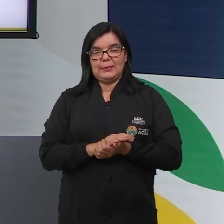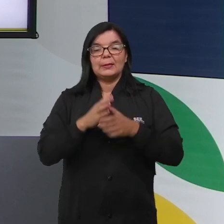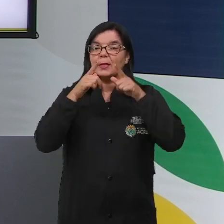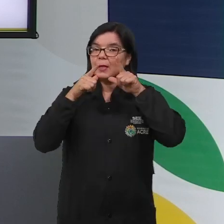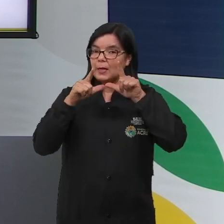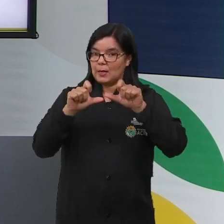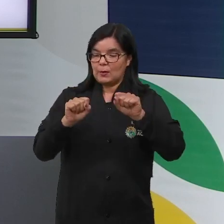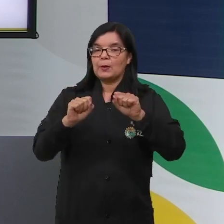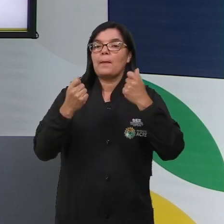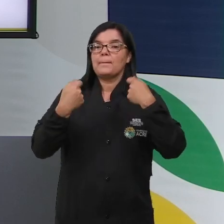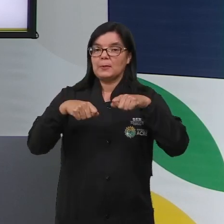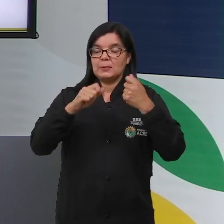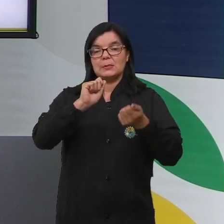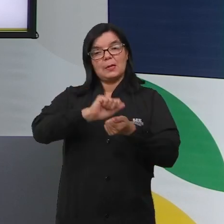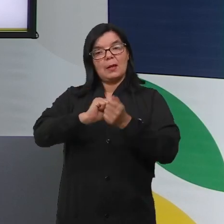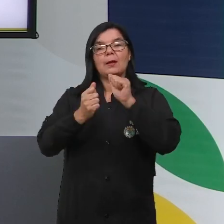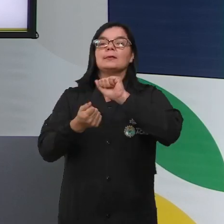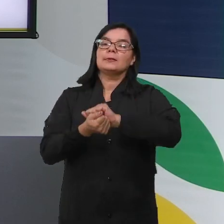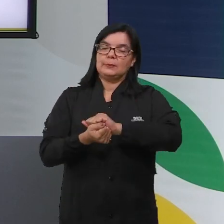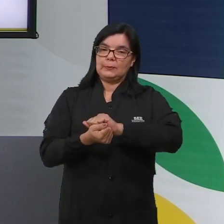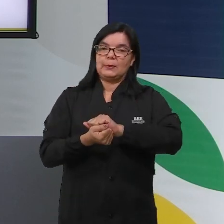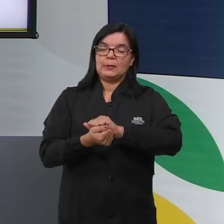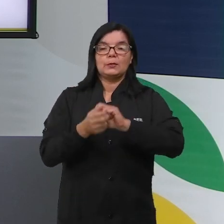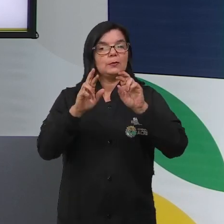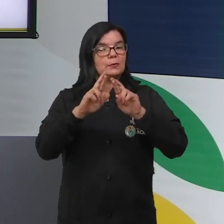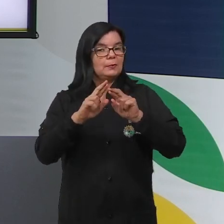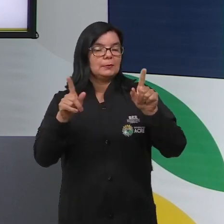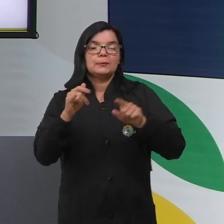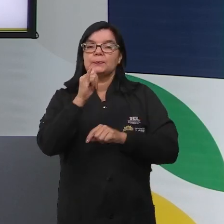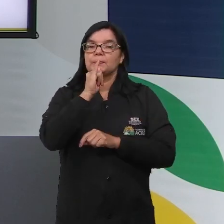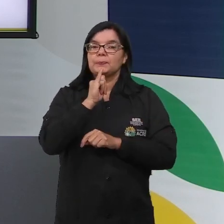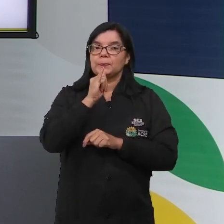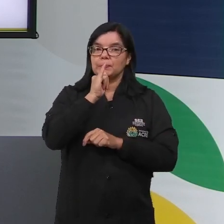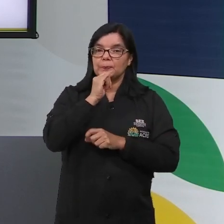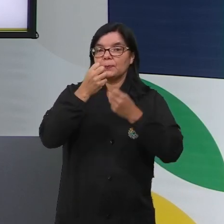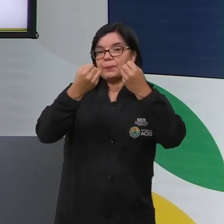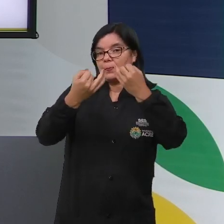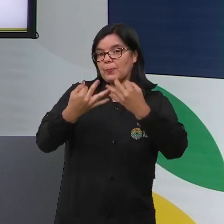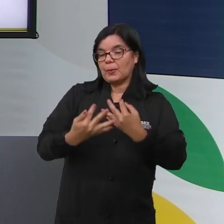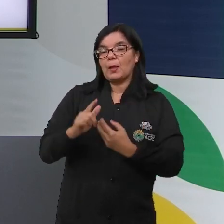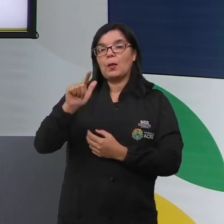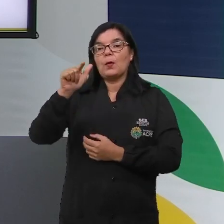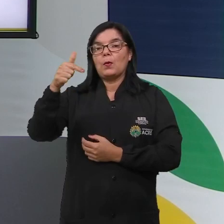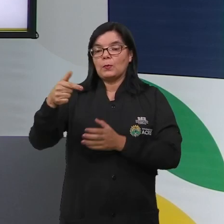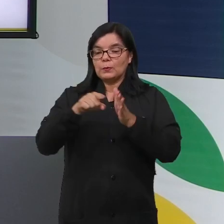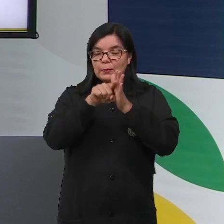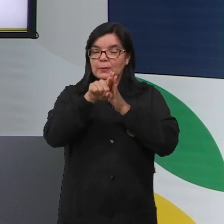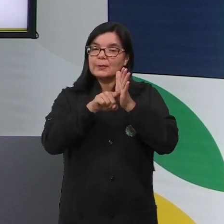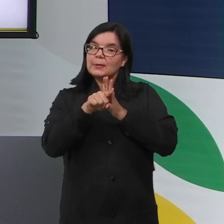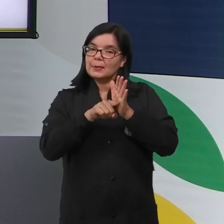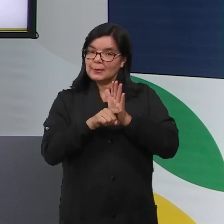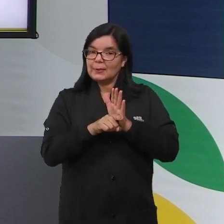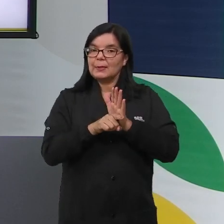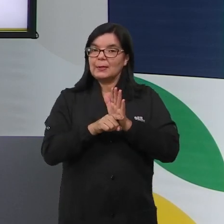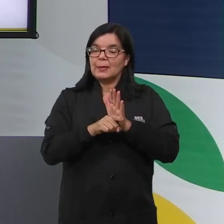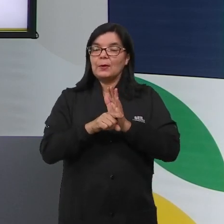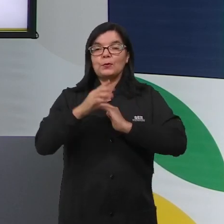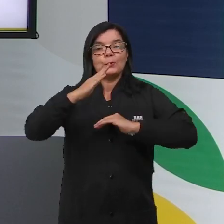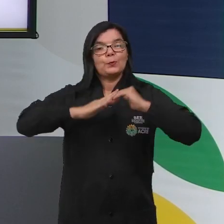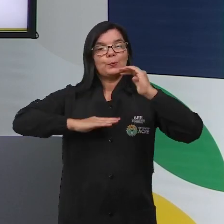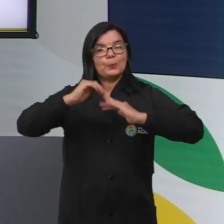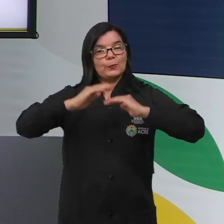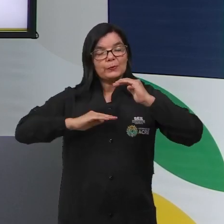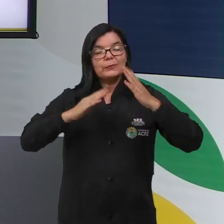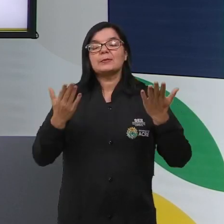linguagem ela precisa ser adequada. O que seria diferente, por exemplo, de falar para outros cientistas, para outra comunidade